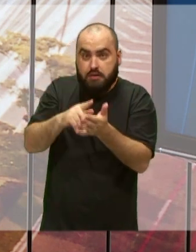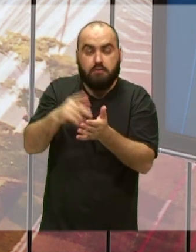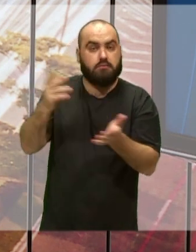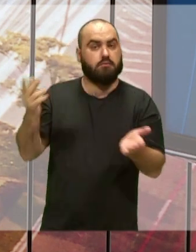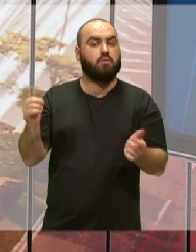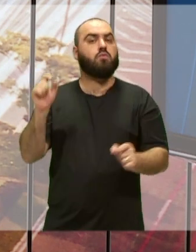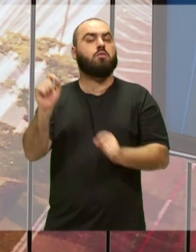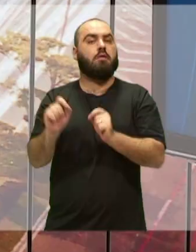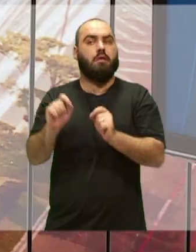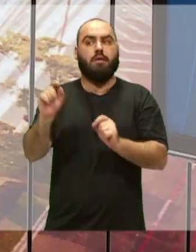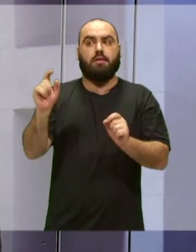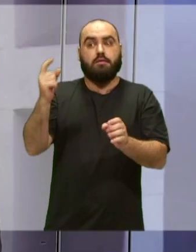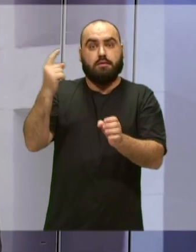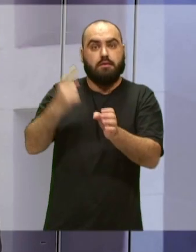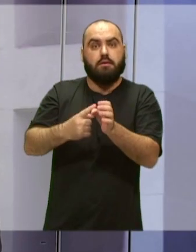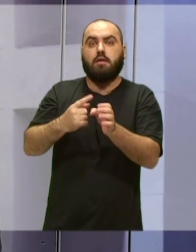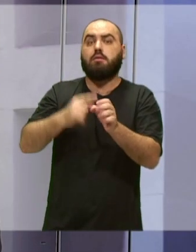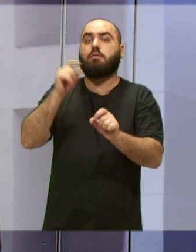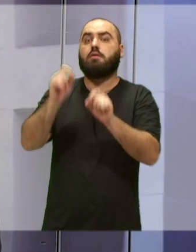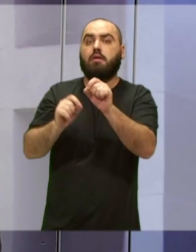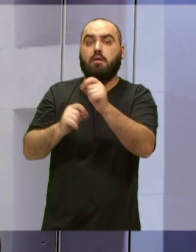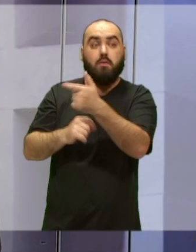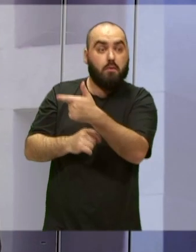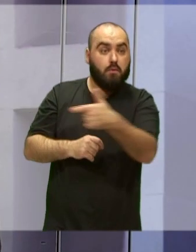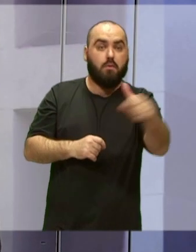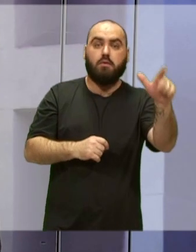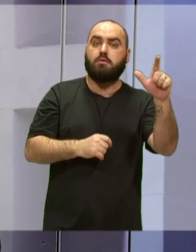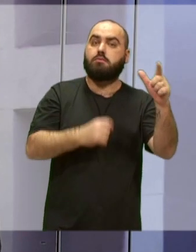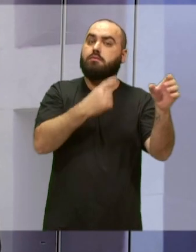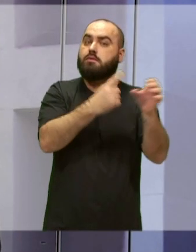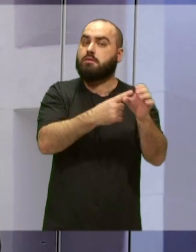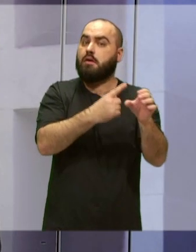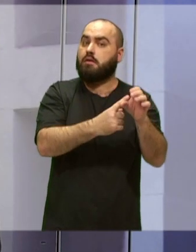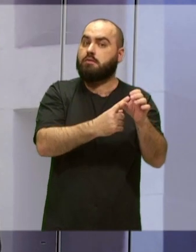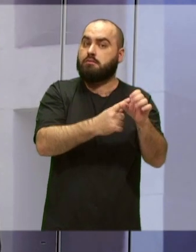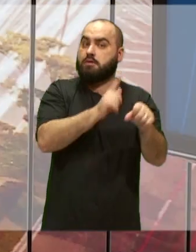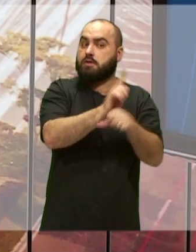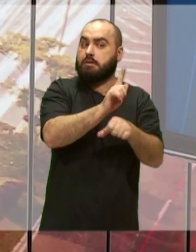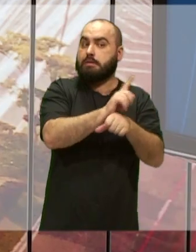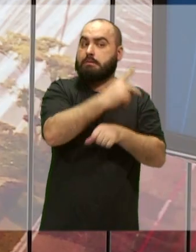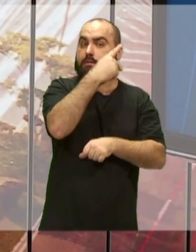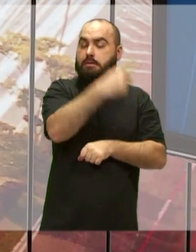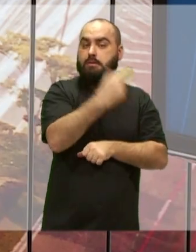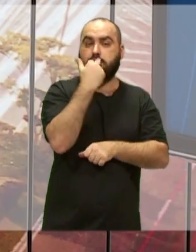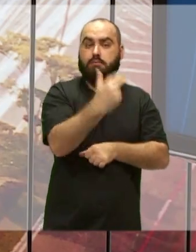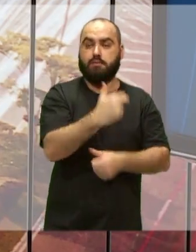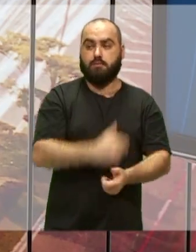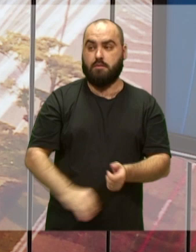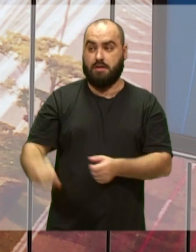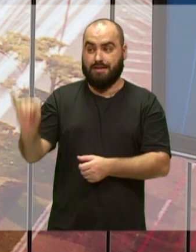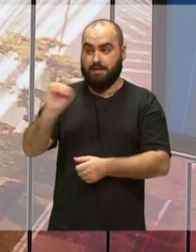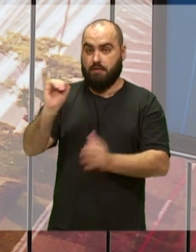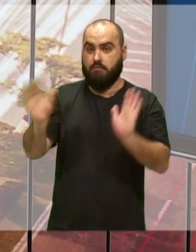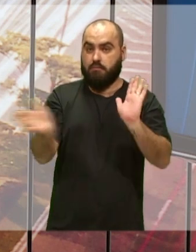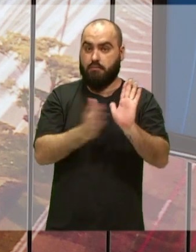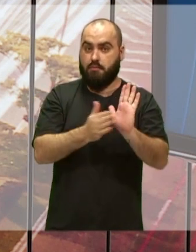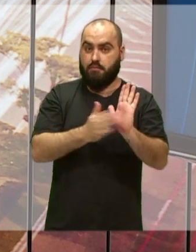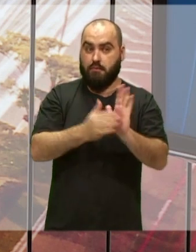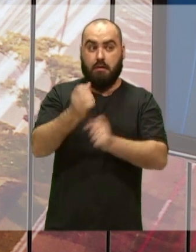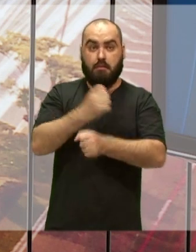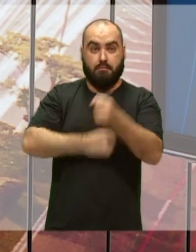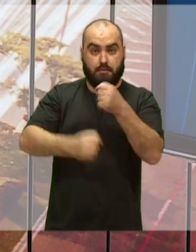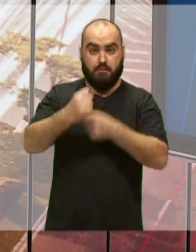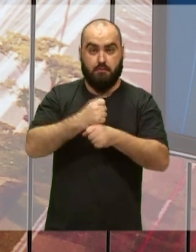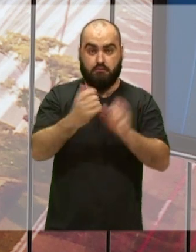é como comum que as demais cidades e façam a gestão do orçamento dessa forma it Jaí propôs a câmara no ano passado